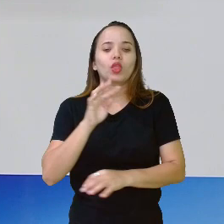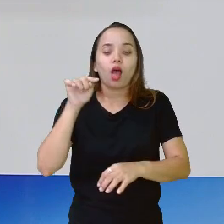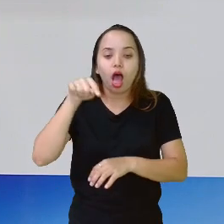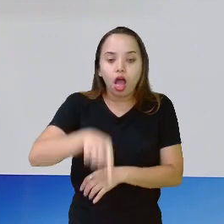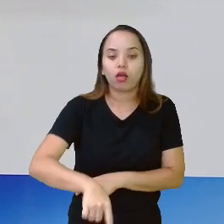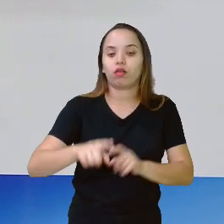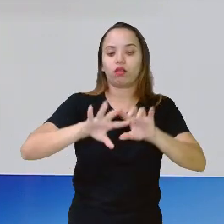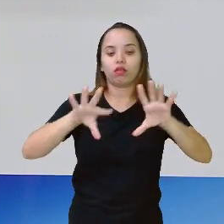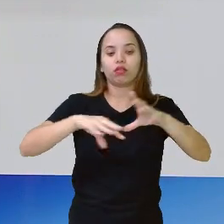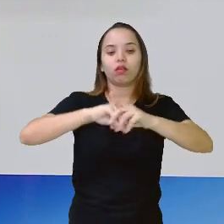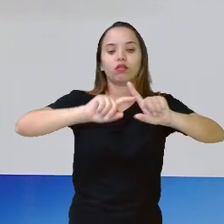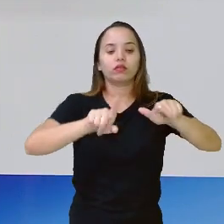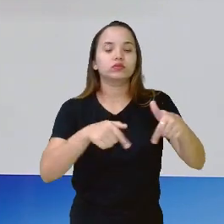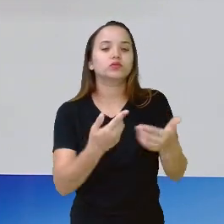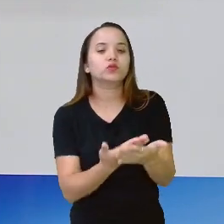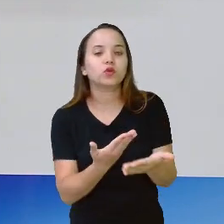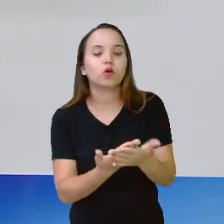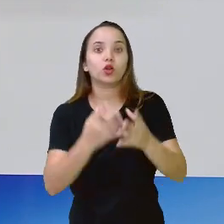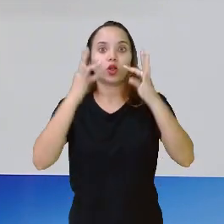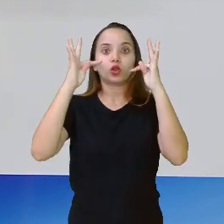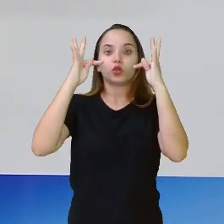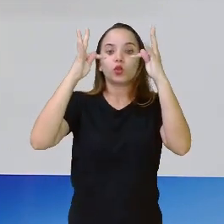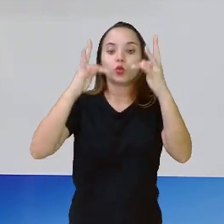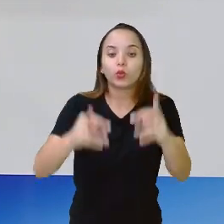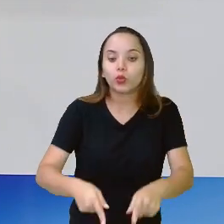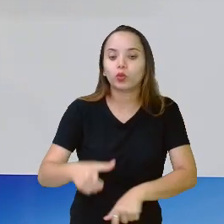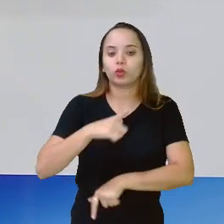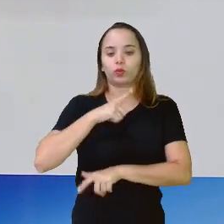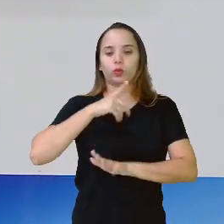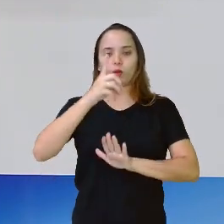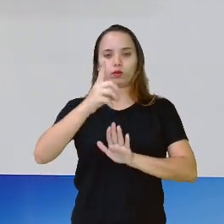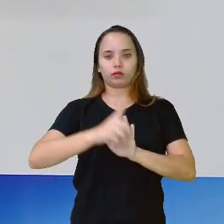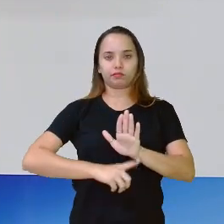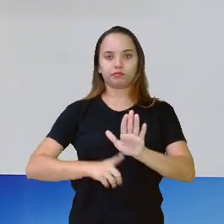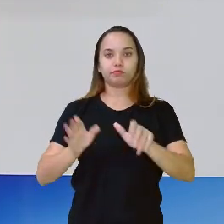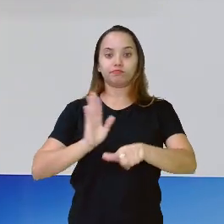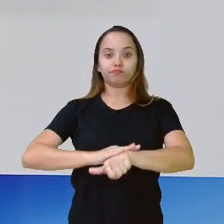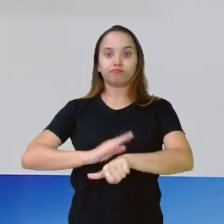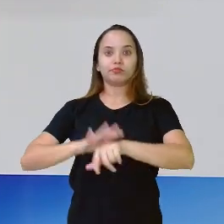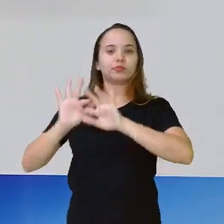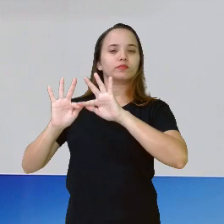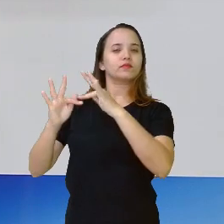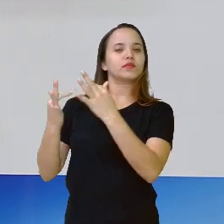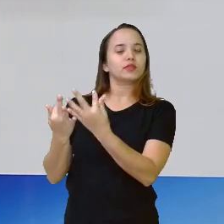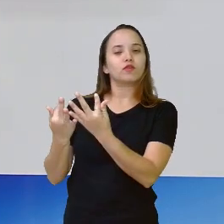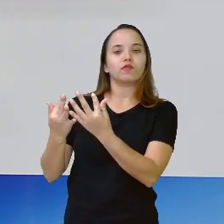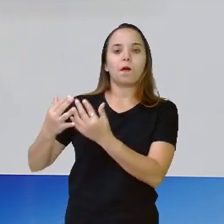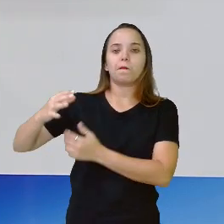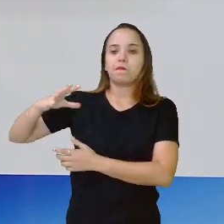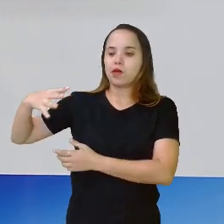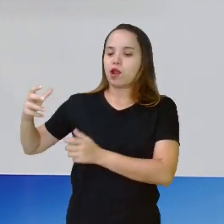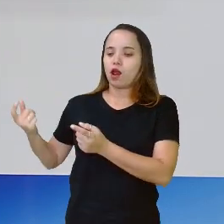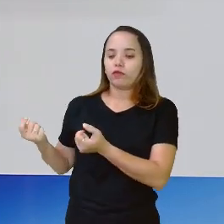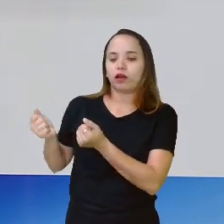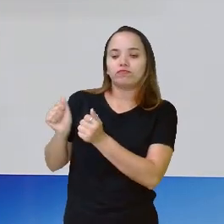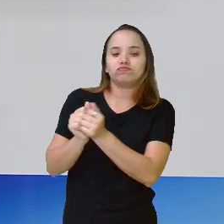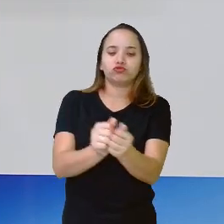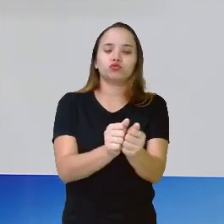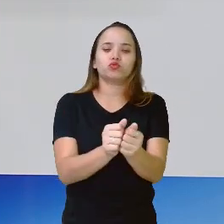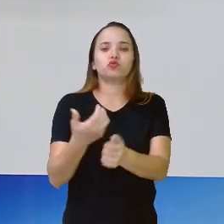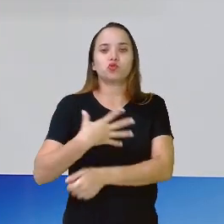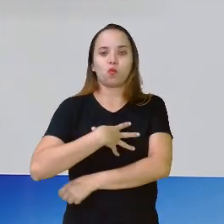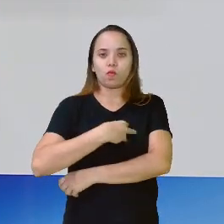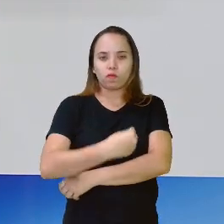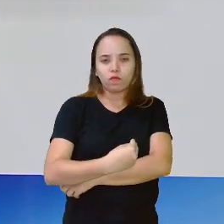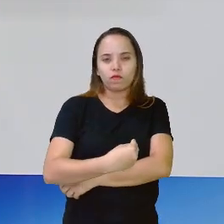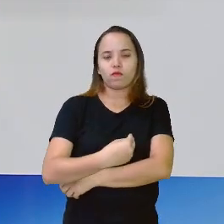o direito. E quando essa família leva o seu filho até a escola, ele vai acreditar que o professor ele